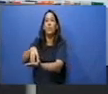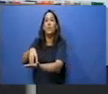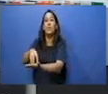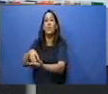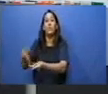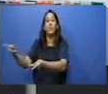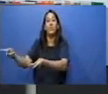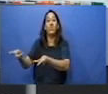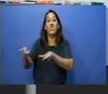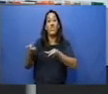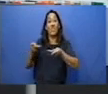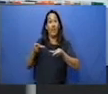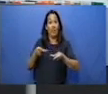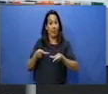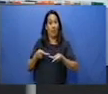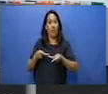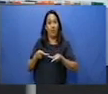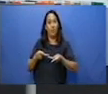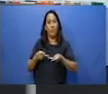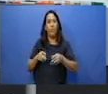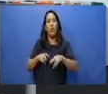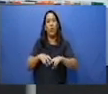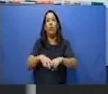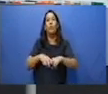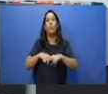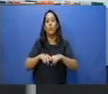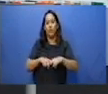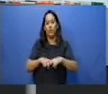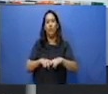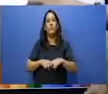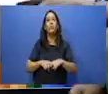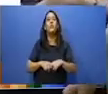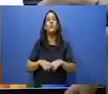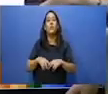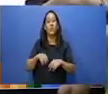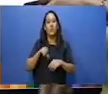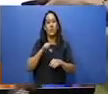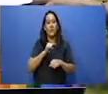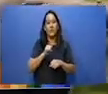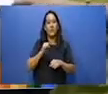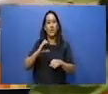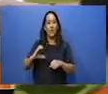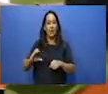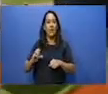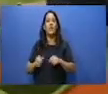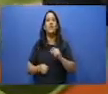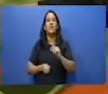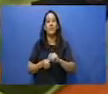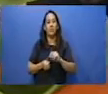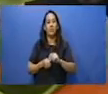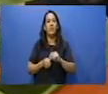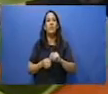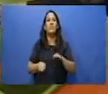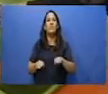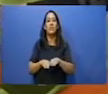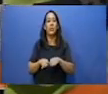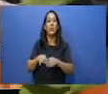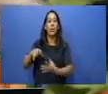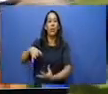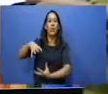mesma coisa lá na cidade de Pomerode. Vamos escrever? 5.